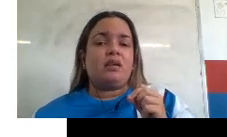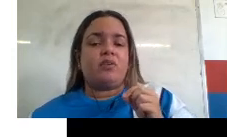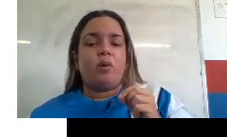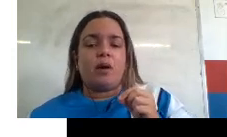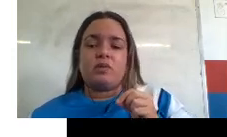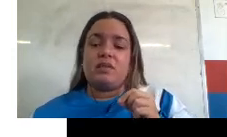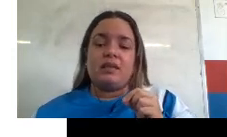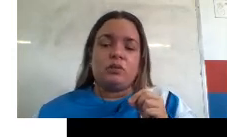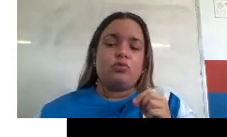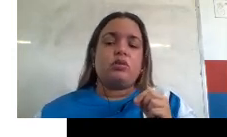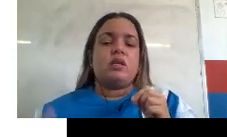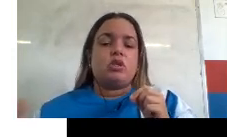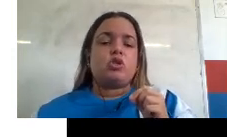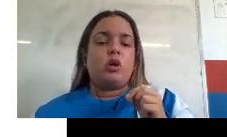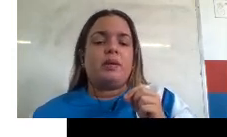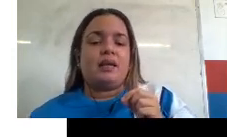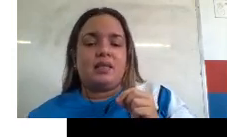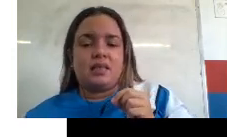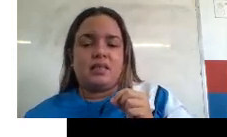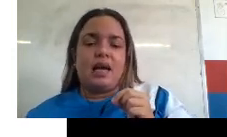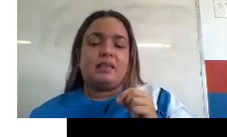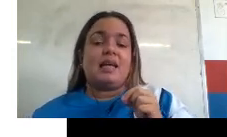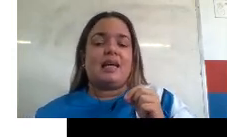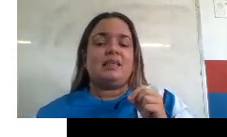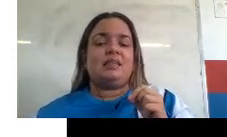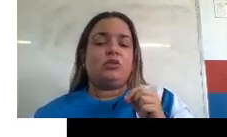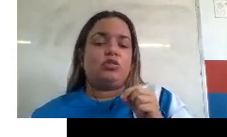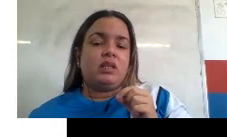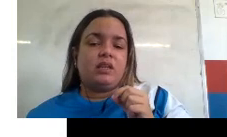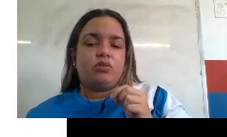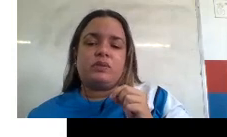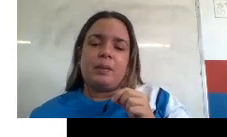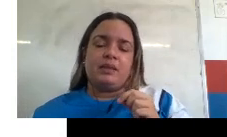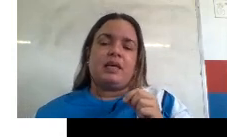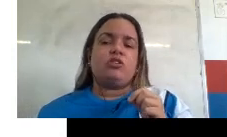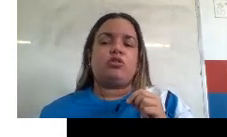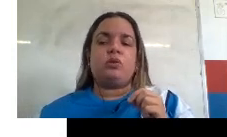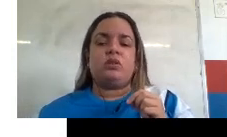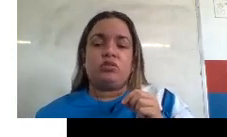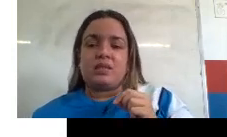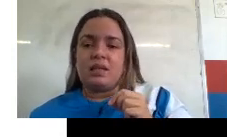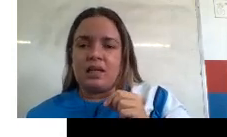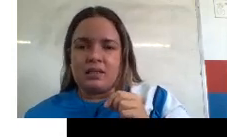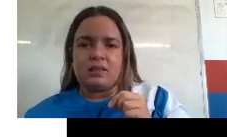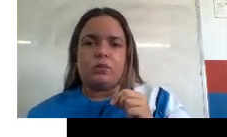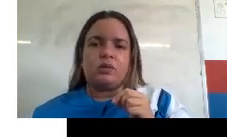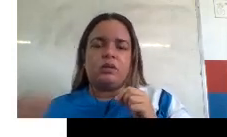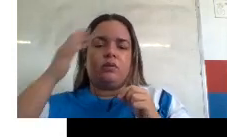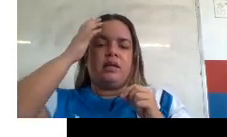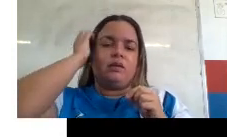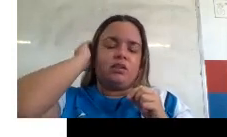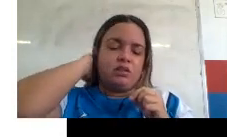exposições para informar os cidadãos sobre a necessidade da garantia dos direitos fundamentais contidos nessa